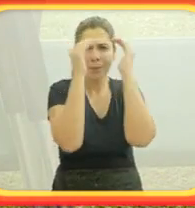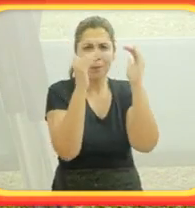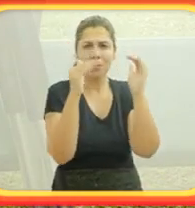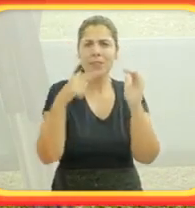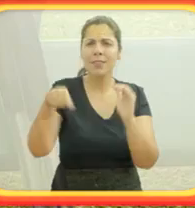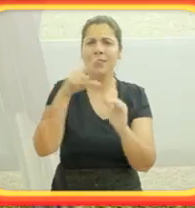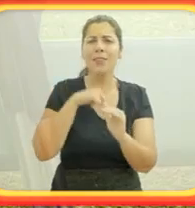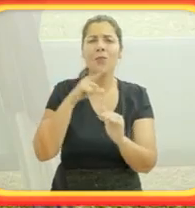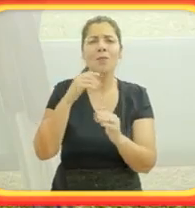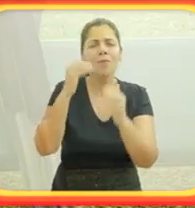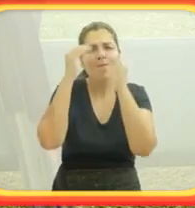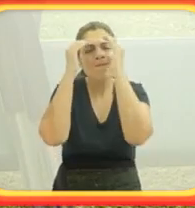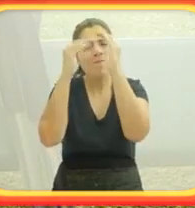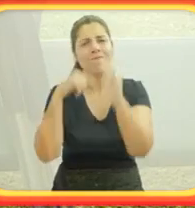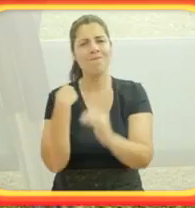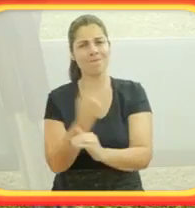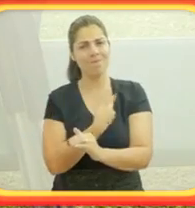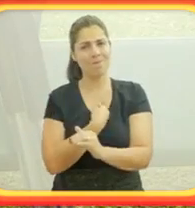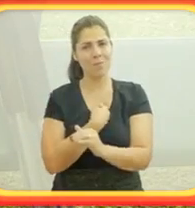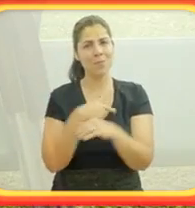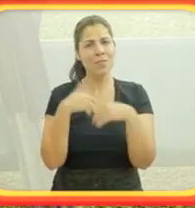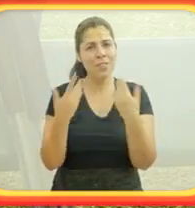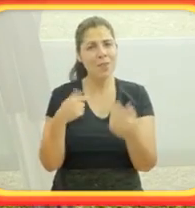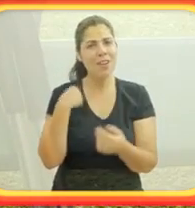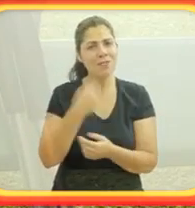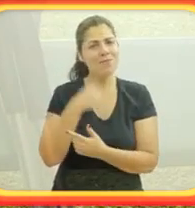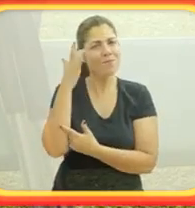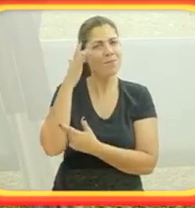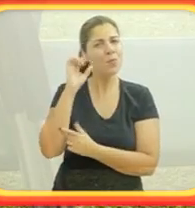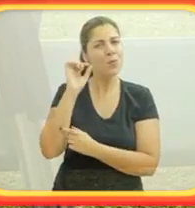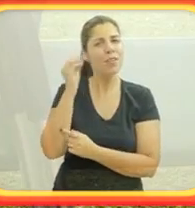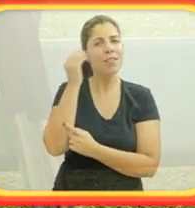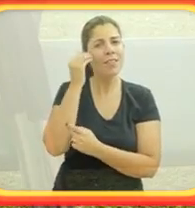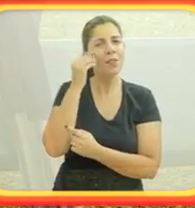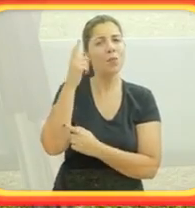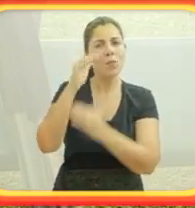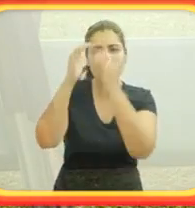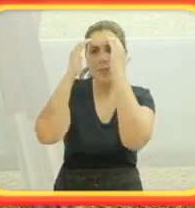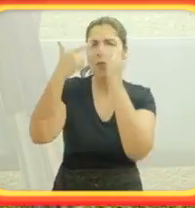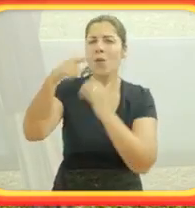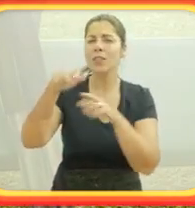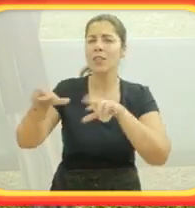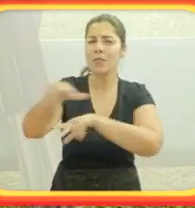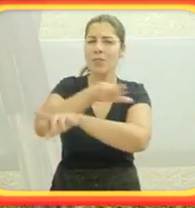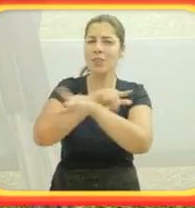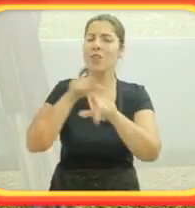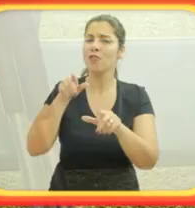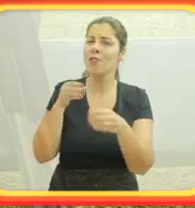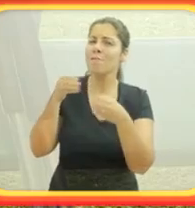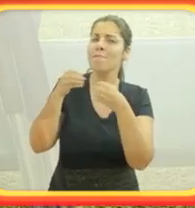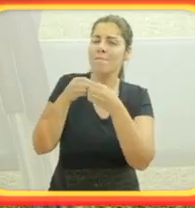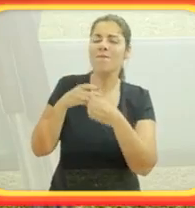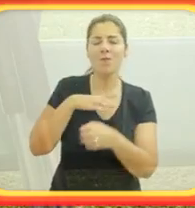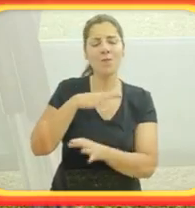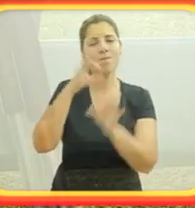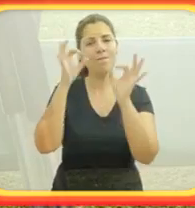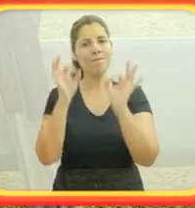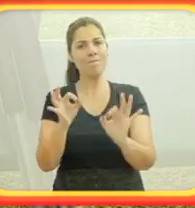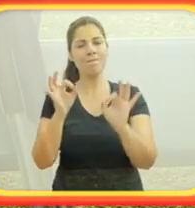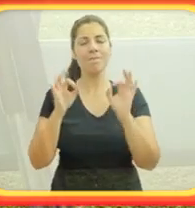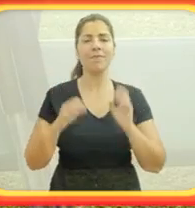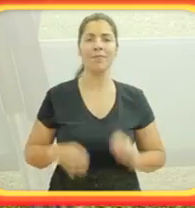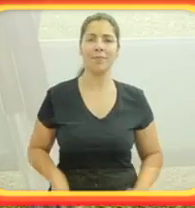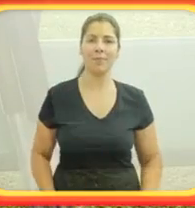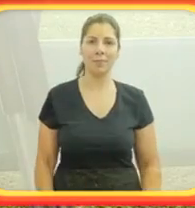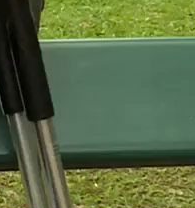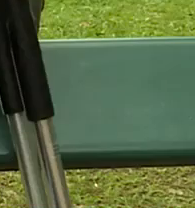né, às diferenças, e isso traz mais respeito. O fato eles têm muito respeito pela